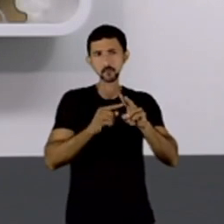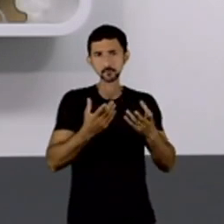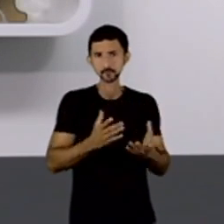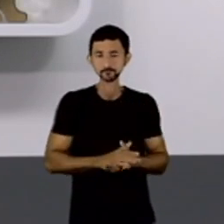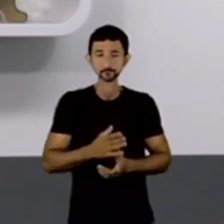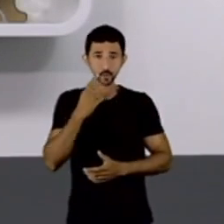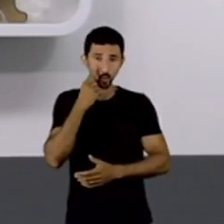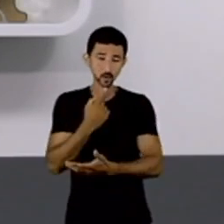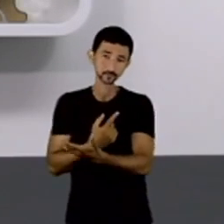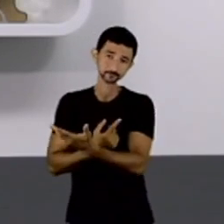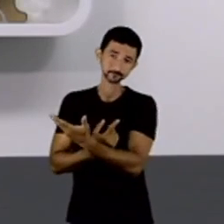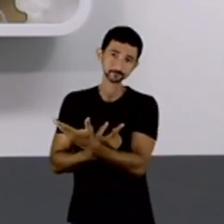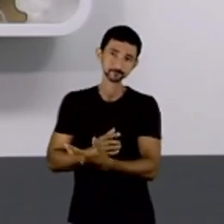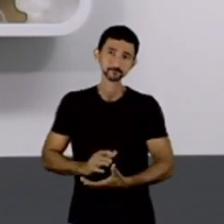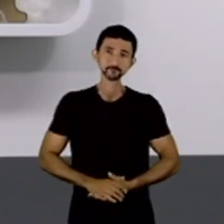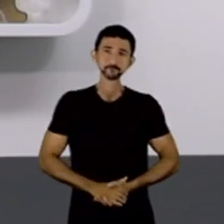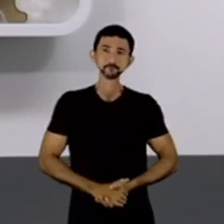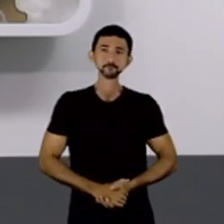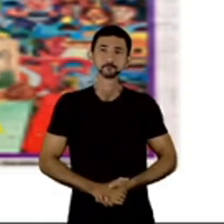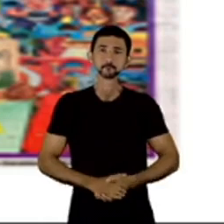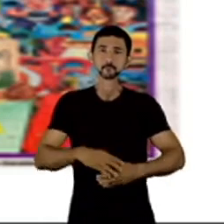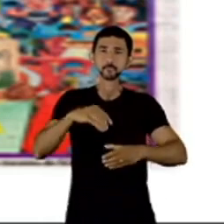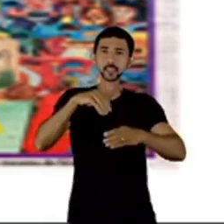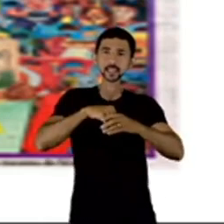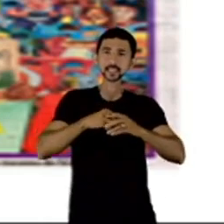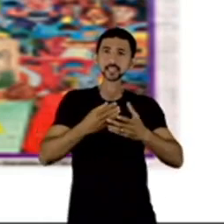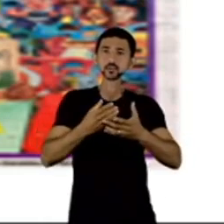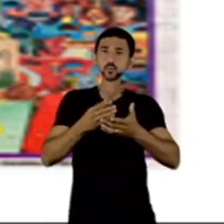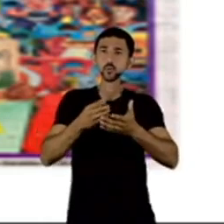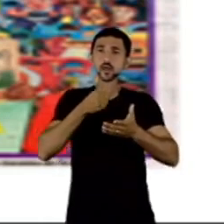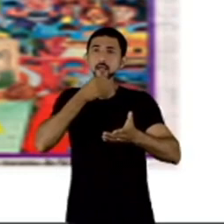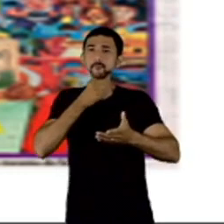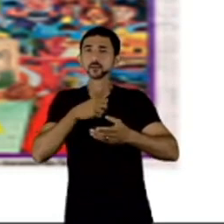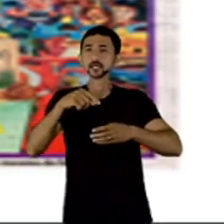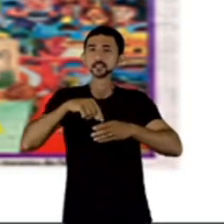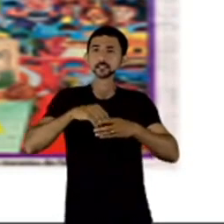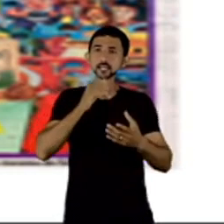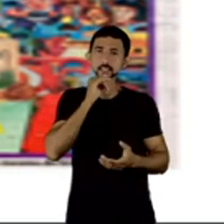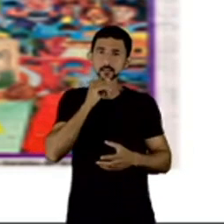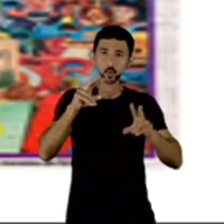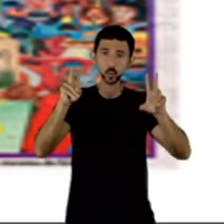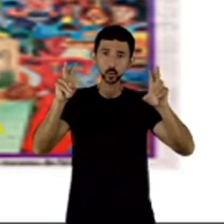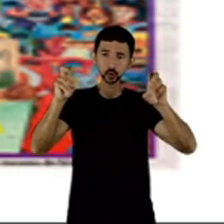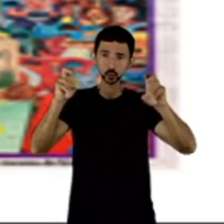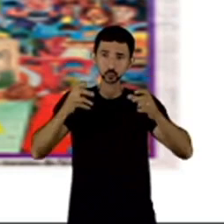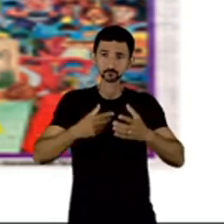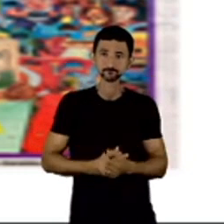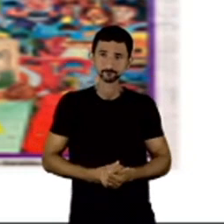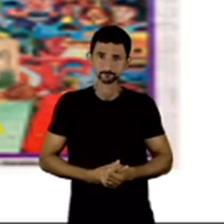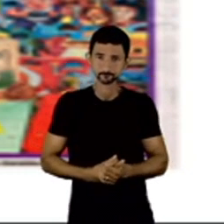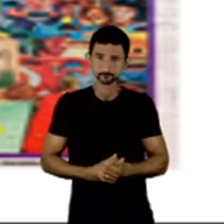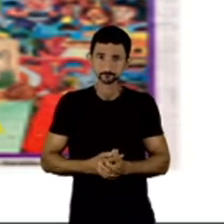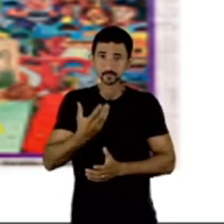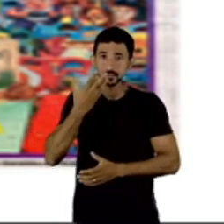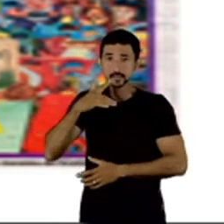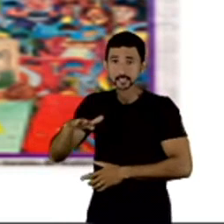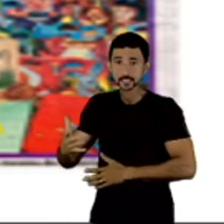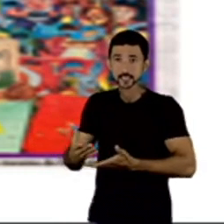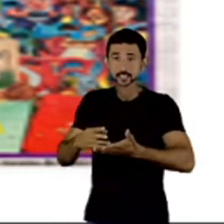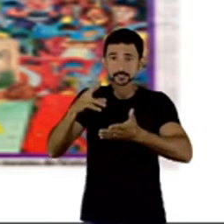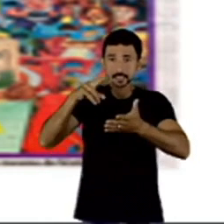olhar para a sua tela, você vai ver, olha, que dentro desta reportagem eu tenho o seguinte título: Pequenos